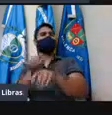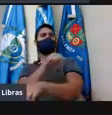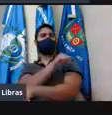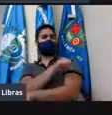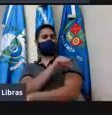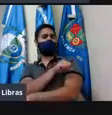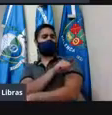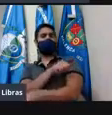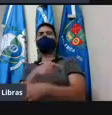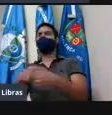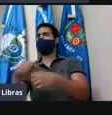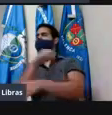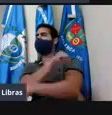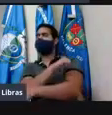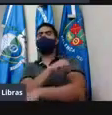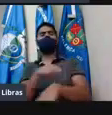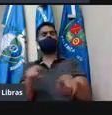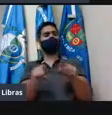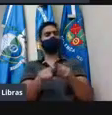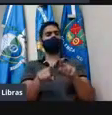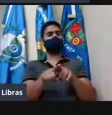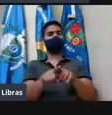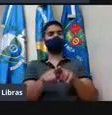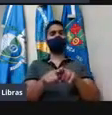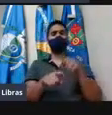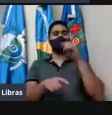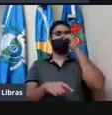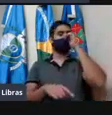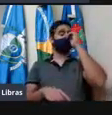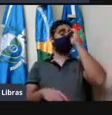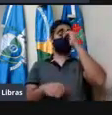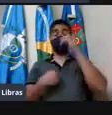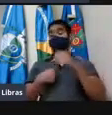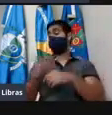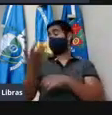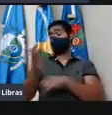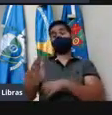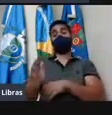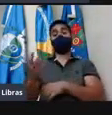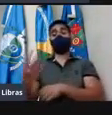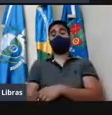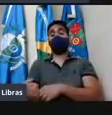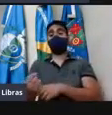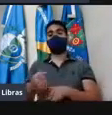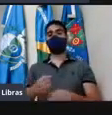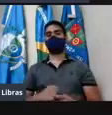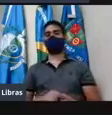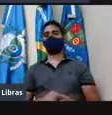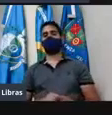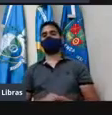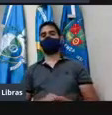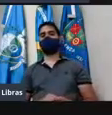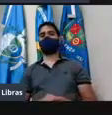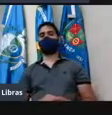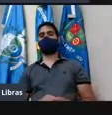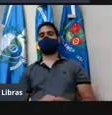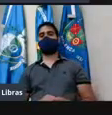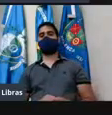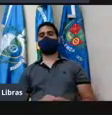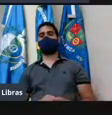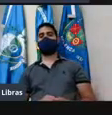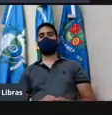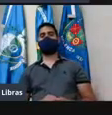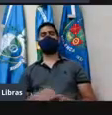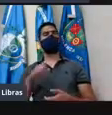também a cidade do Rio de Janeiro, não está concordando com essa situação. Então, se criou um impasse grande